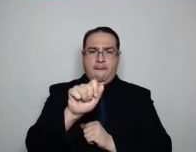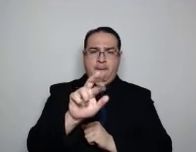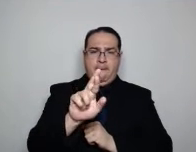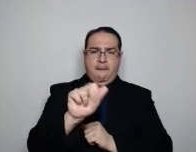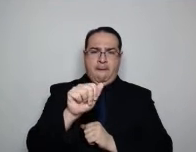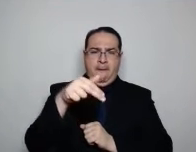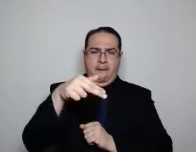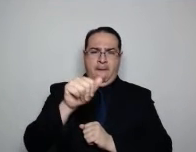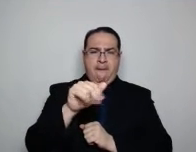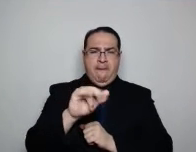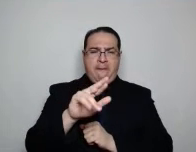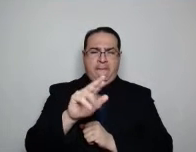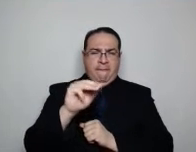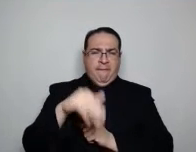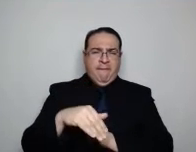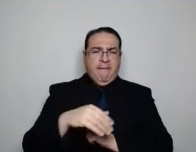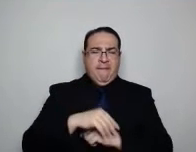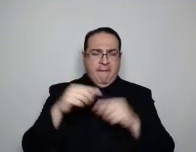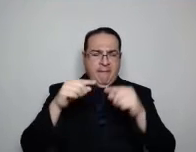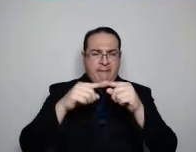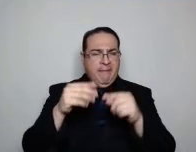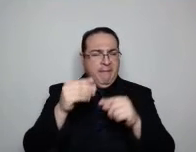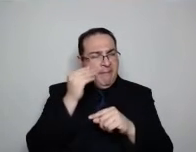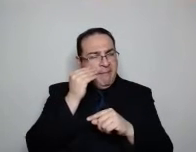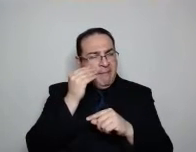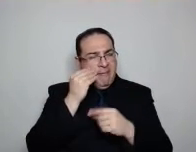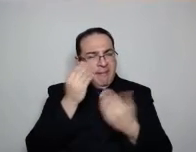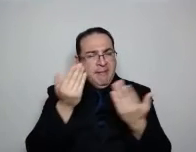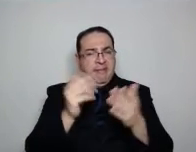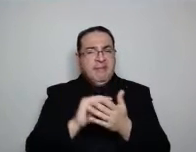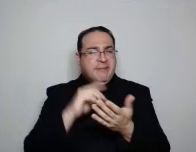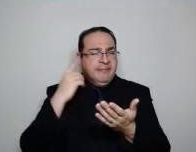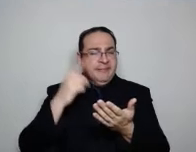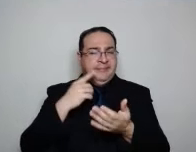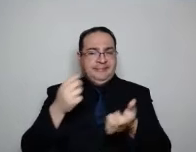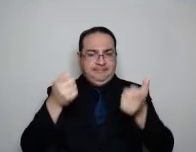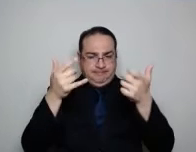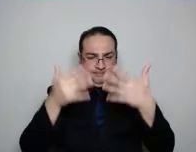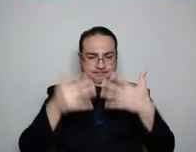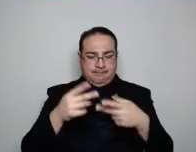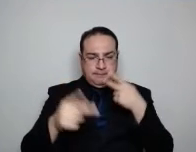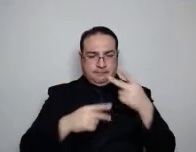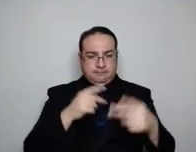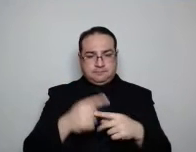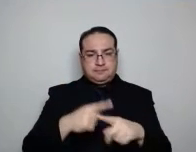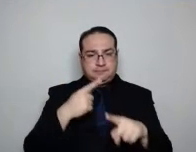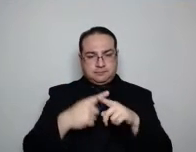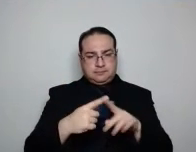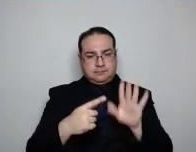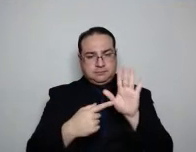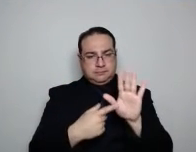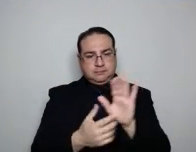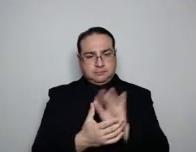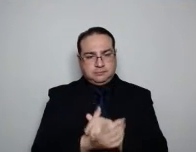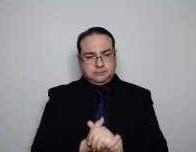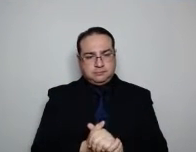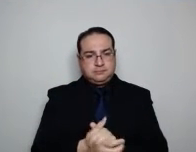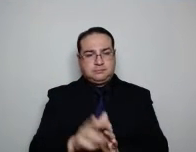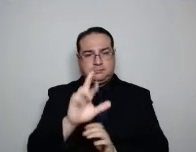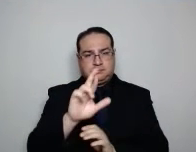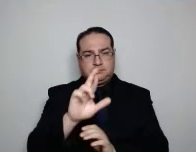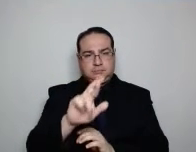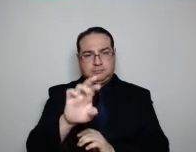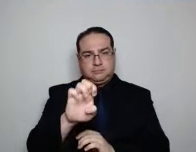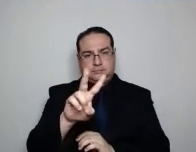de dizer que, em razão dessa revelia, todas as notas fiscais são indicativas da existência do crédito,